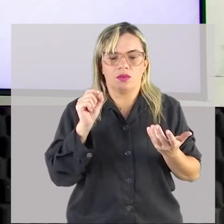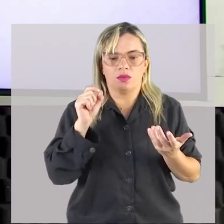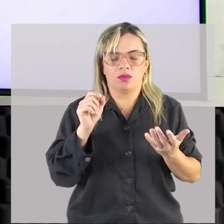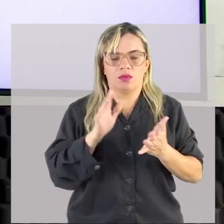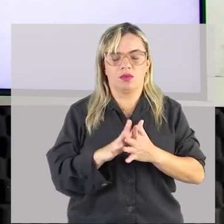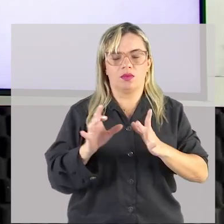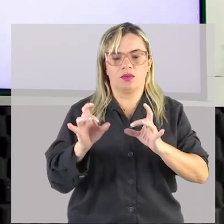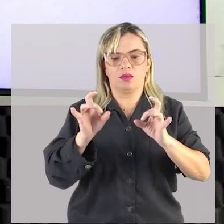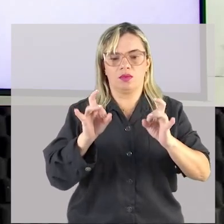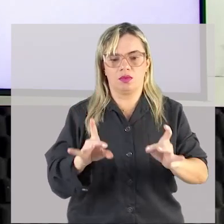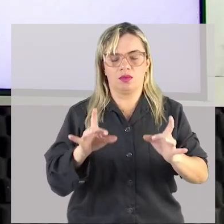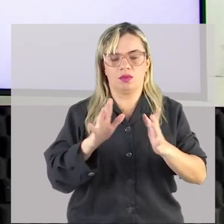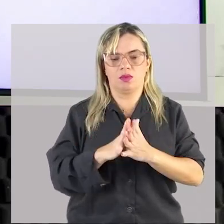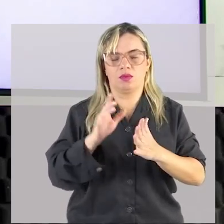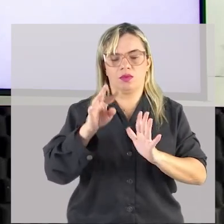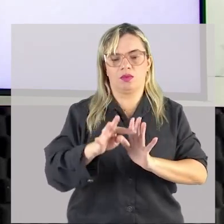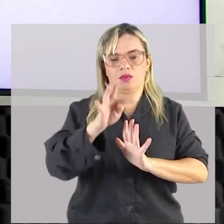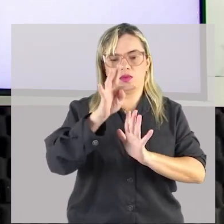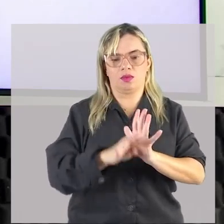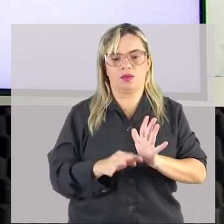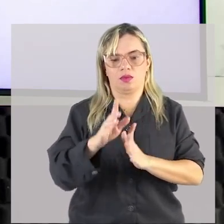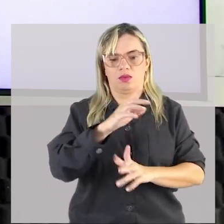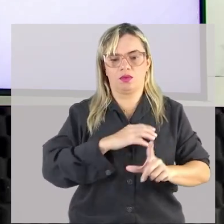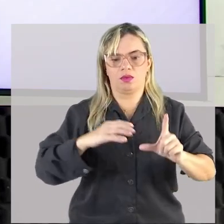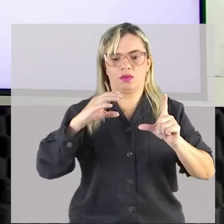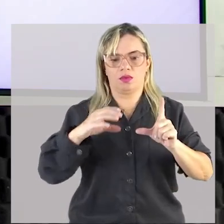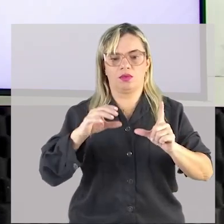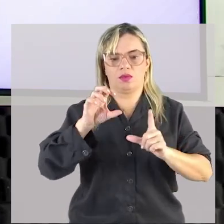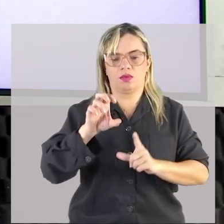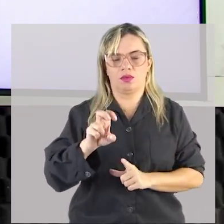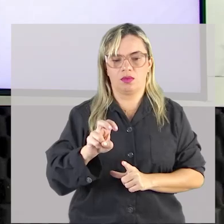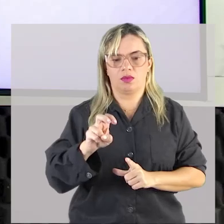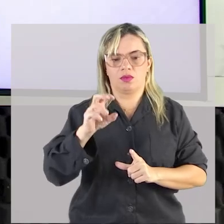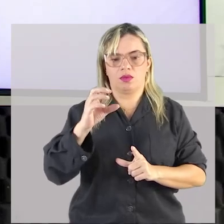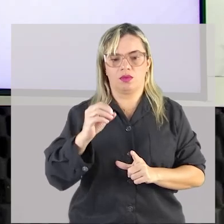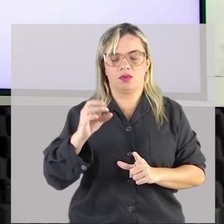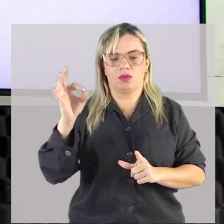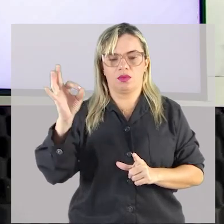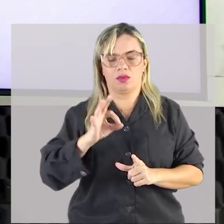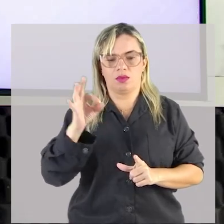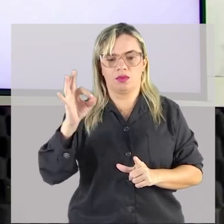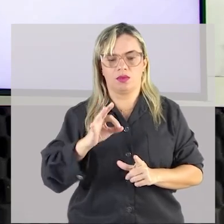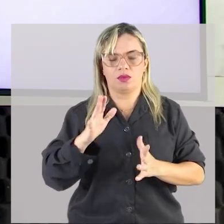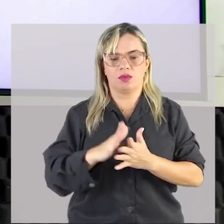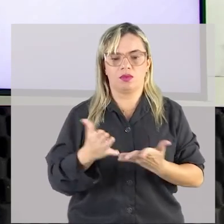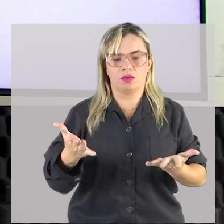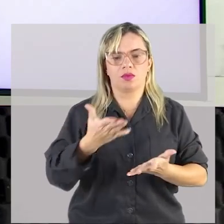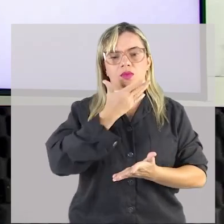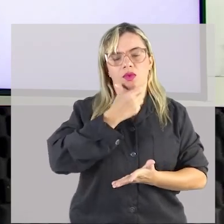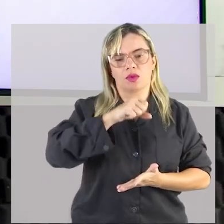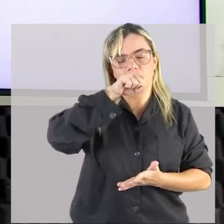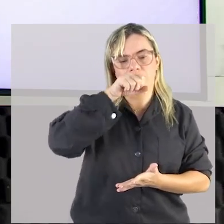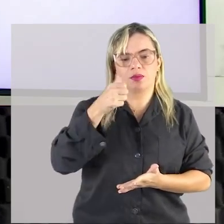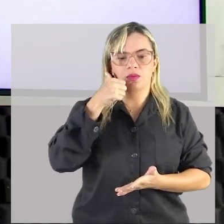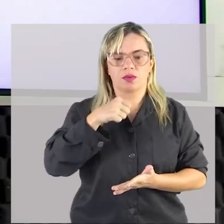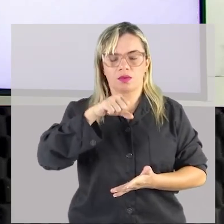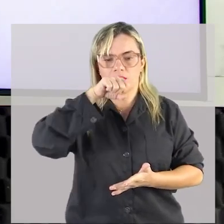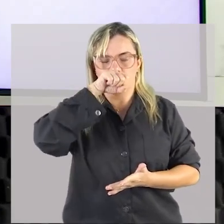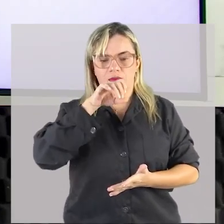outro detalhe para a questão, é 50%, tá? Cada um